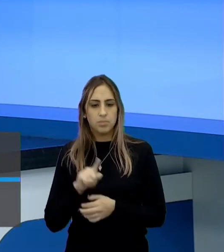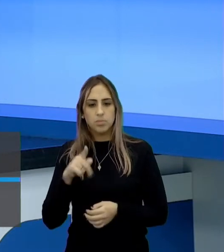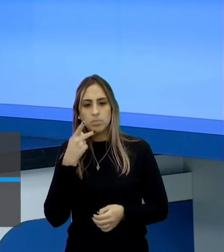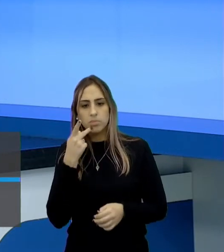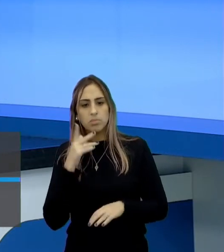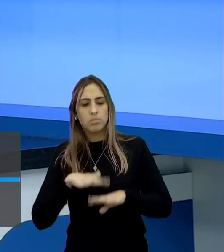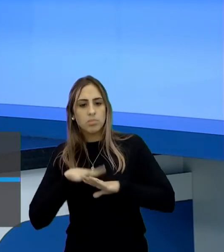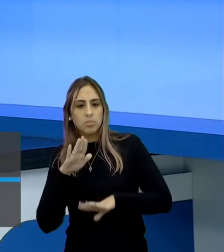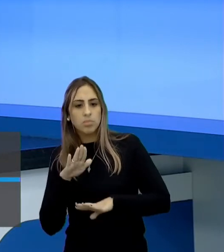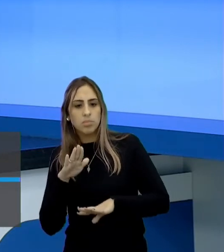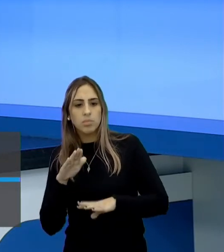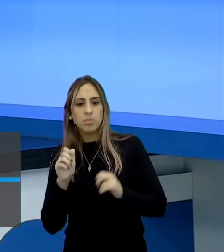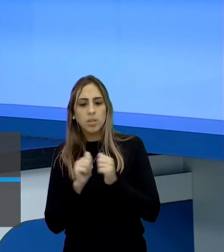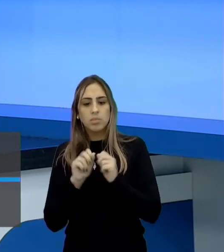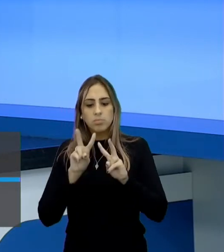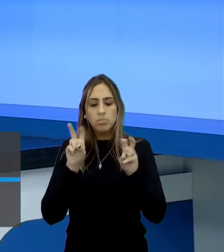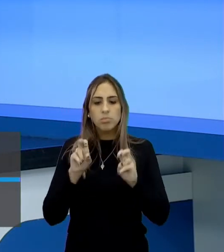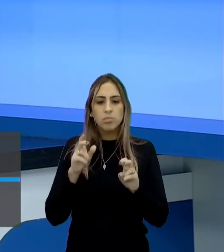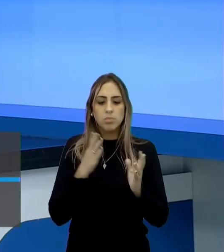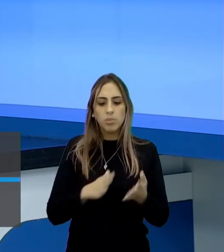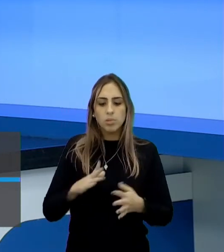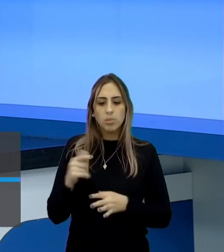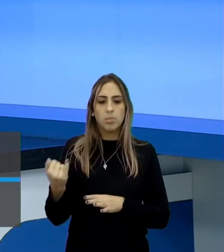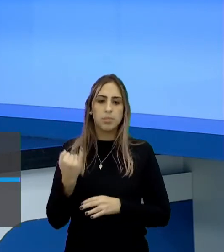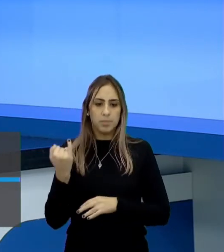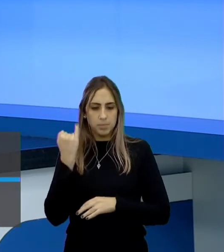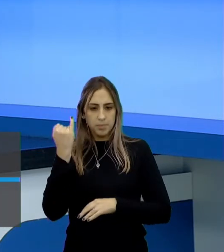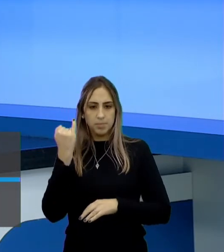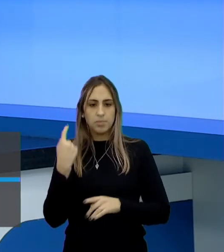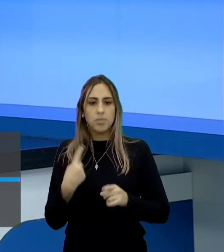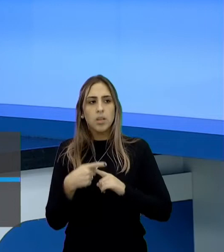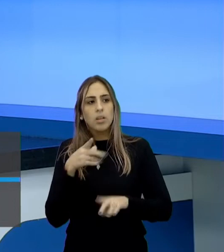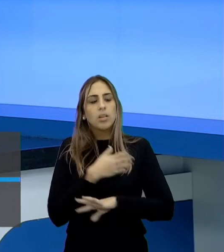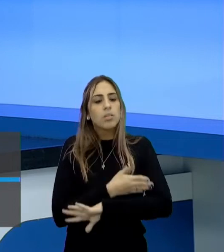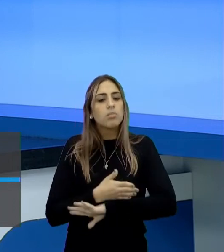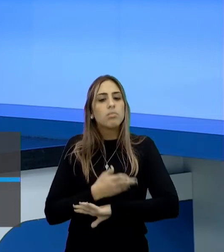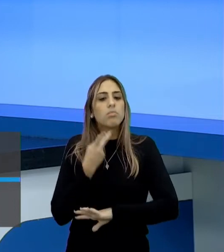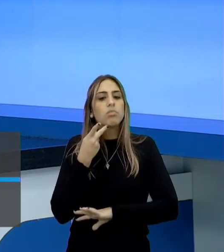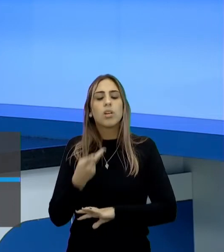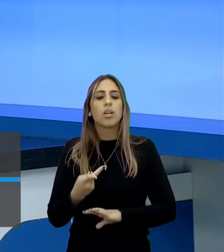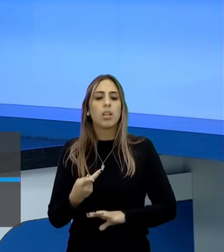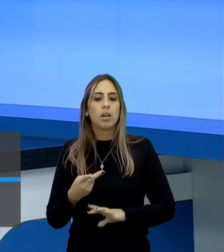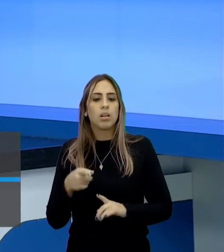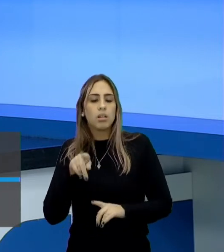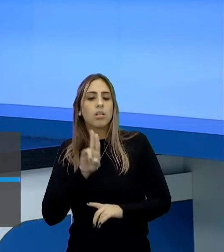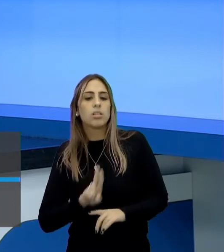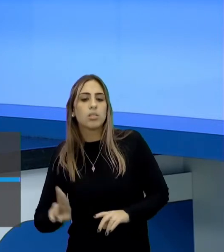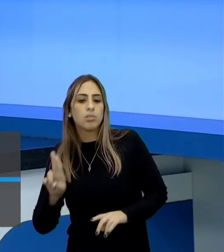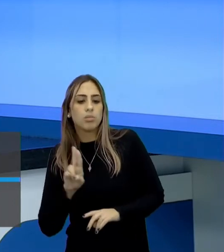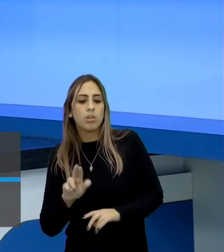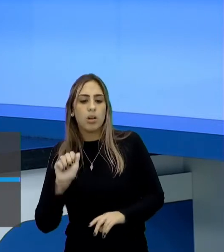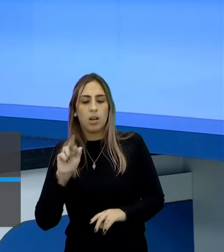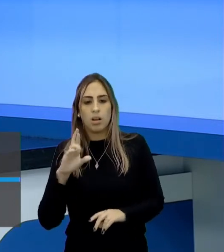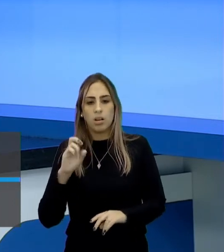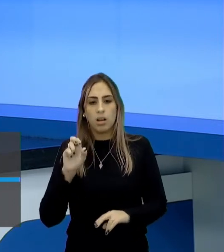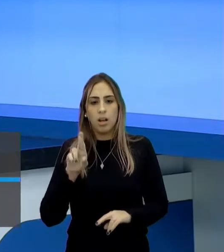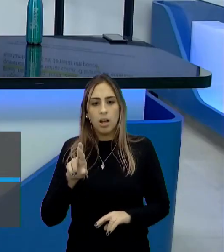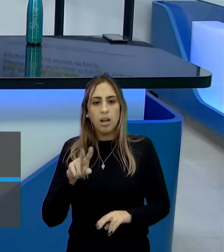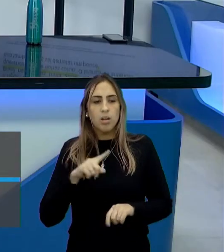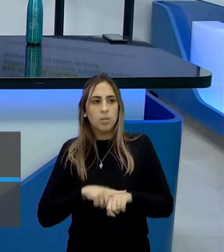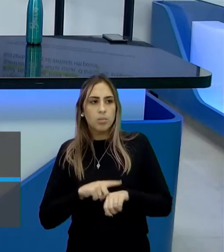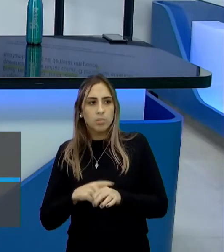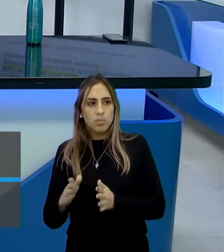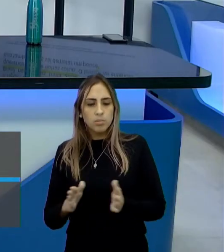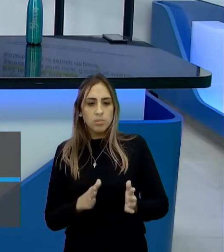mais, considerar as condições de produção é importante. Por que ele usou essa palavra? Né? Ele usou arcaico no momento, sim, não